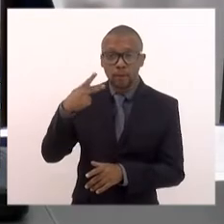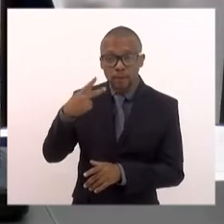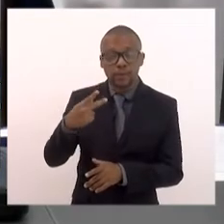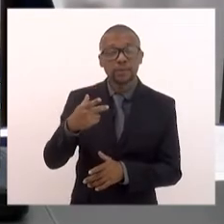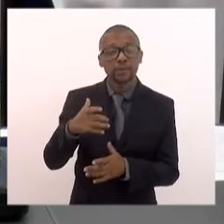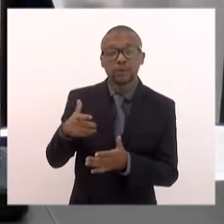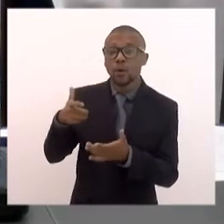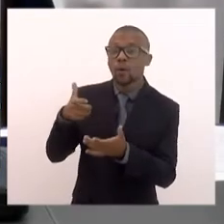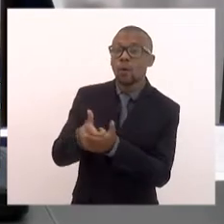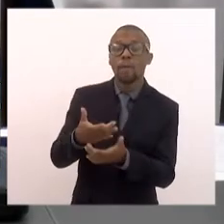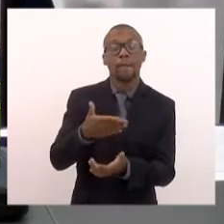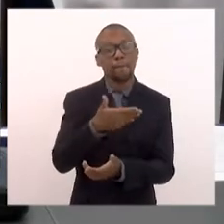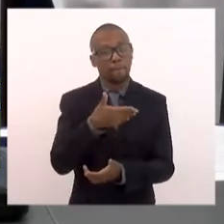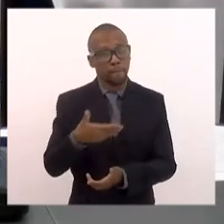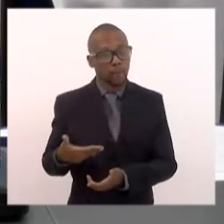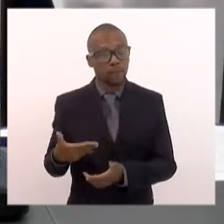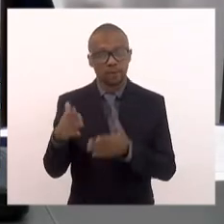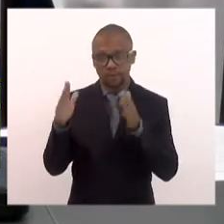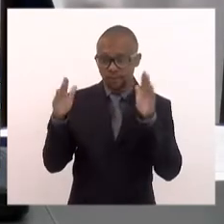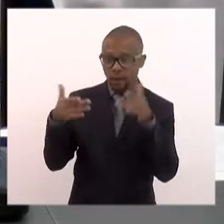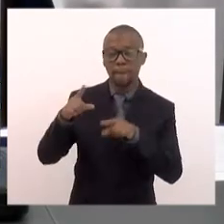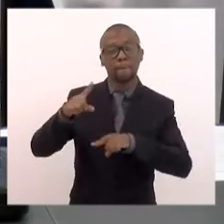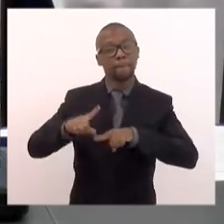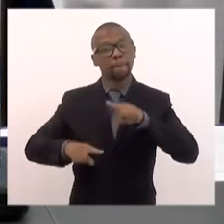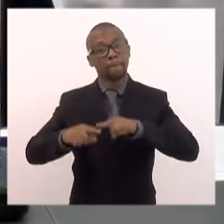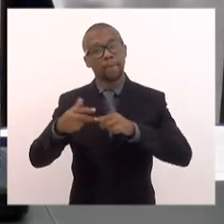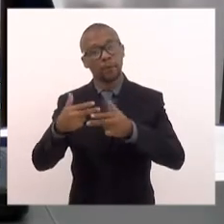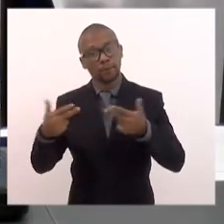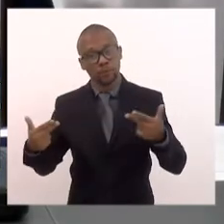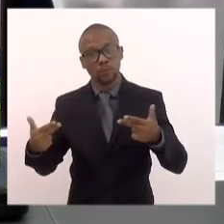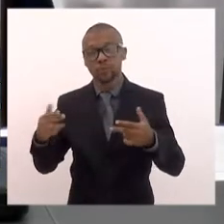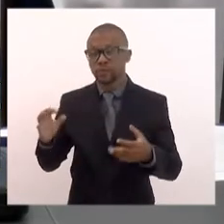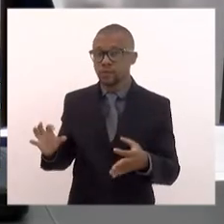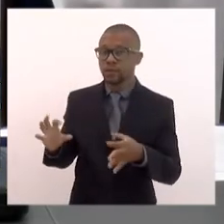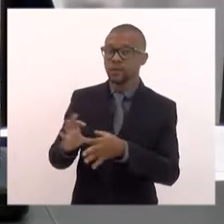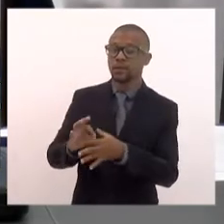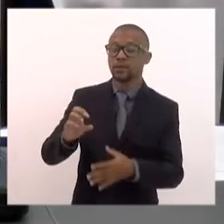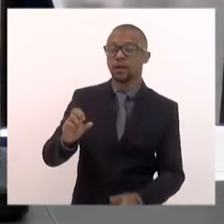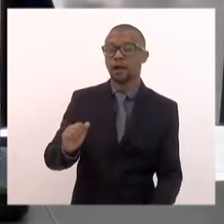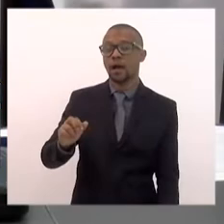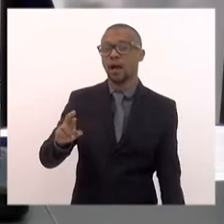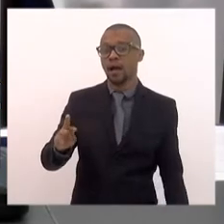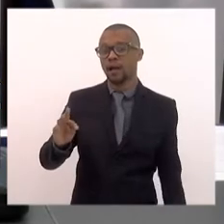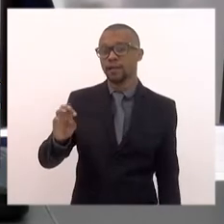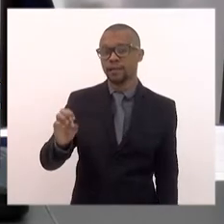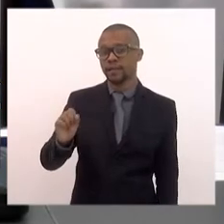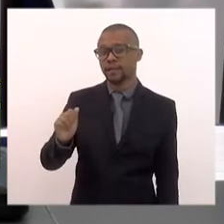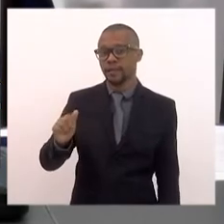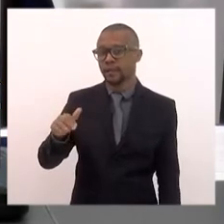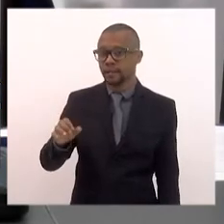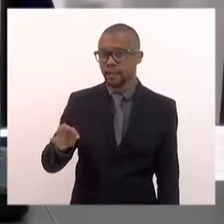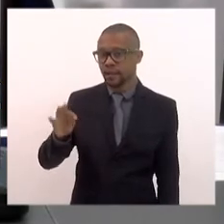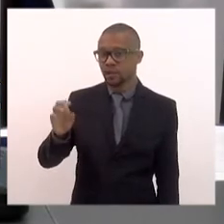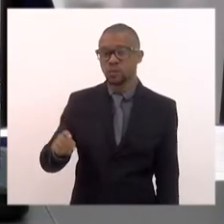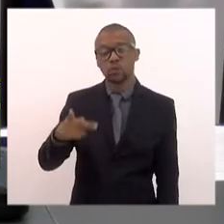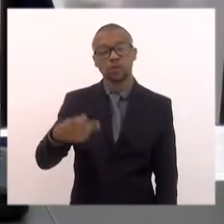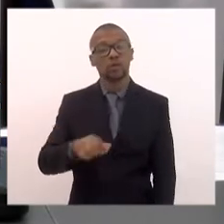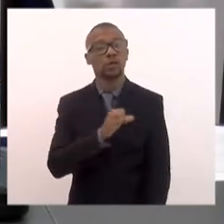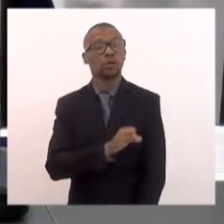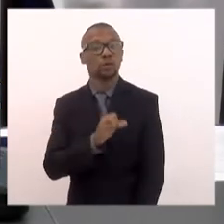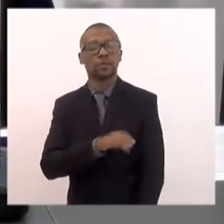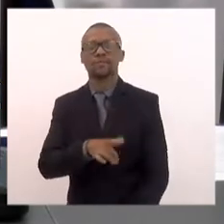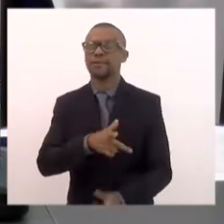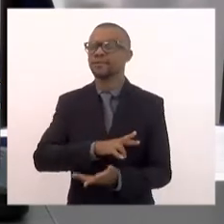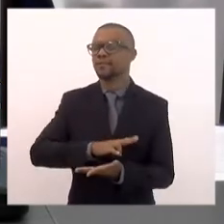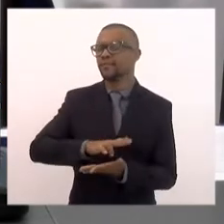públicas, né, para produtos oriundos do artesanato no Rio de Janeiro. Né? Enfim, produtos mais